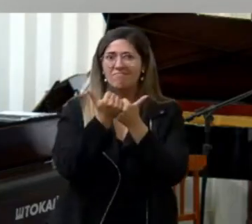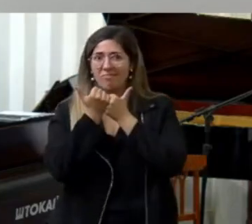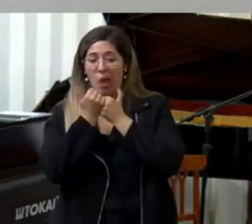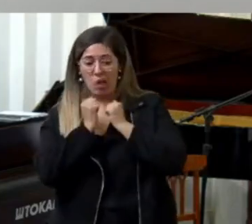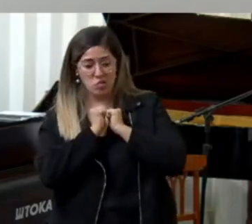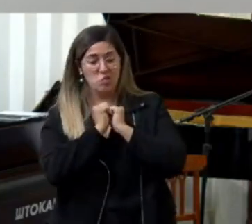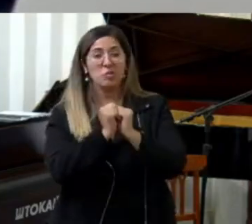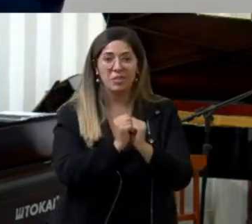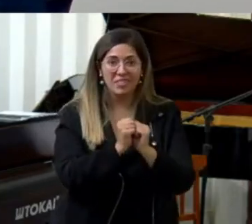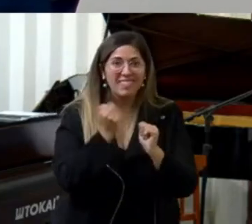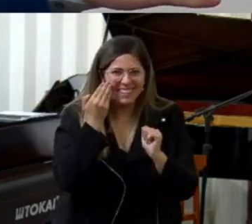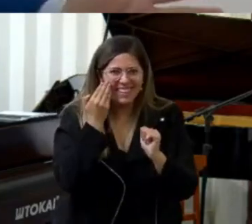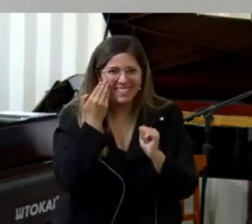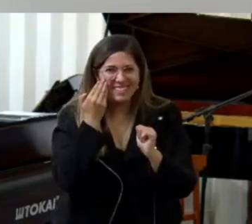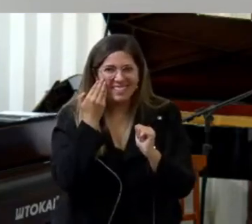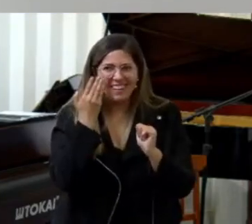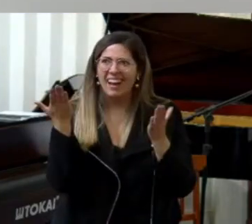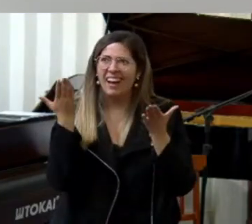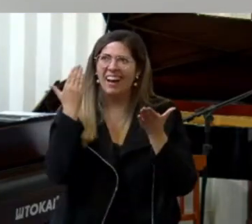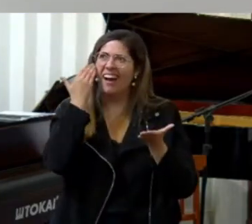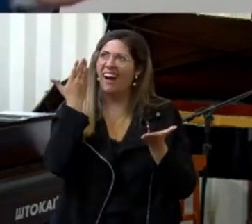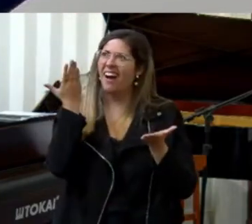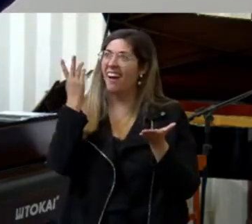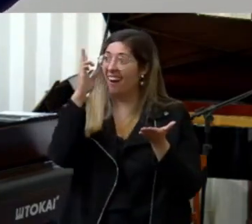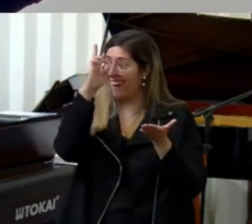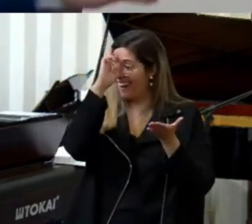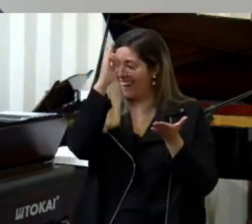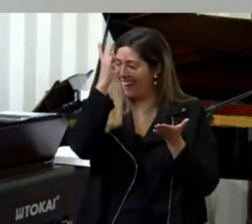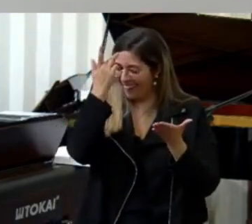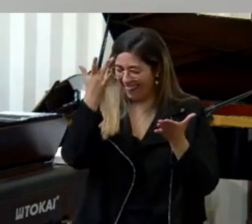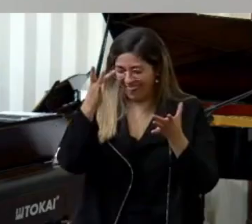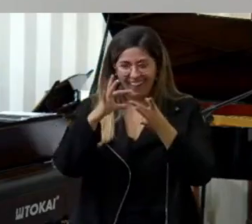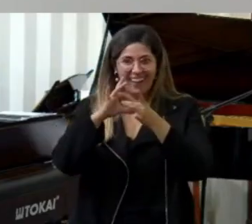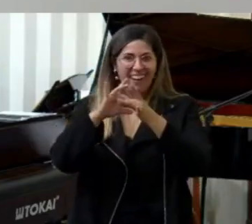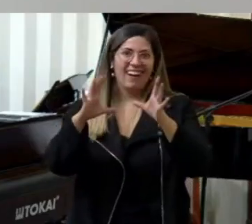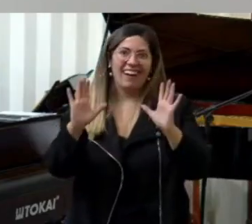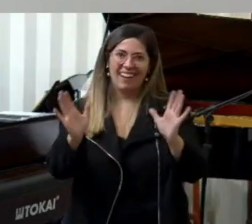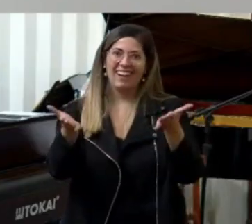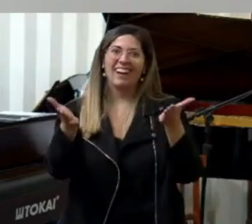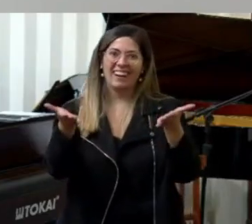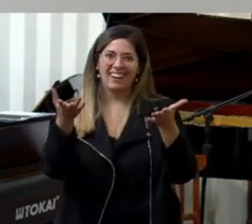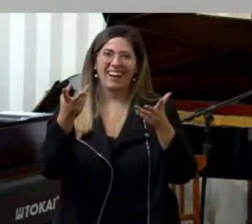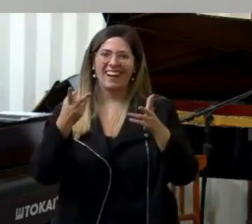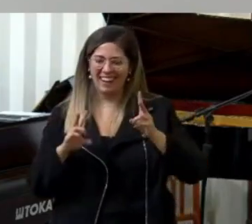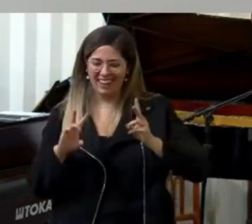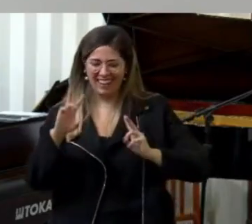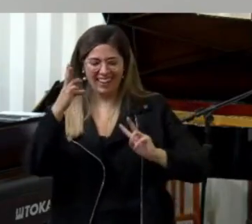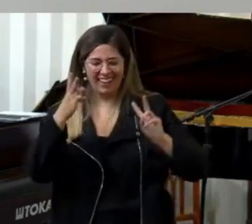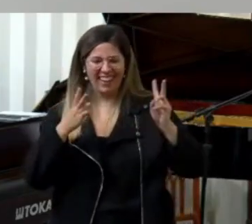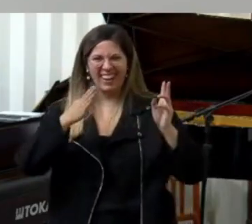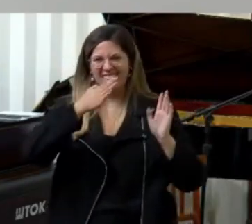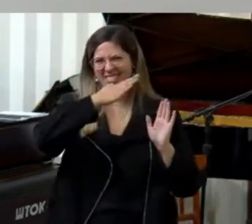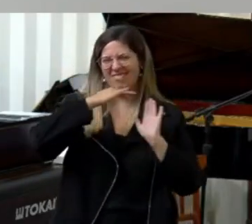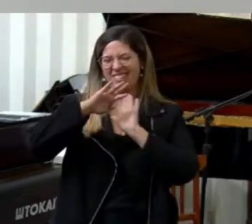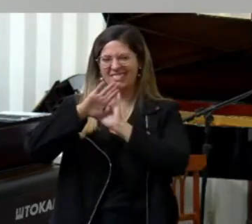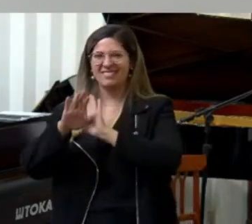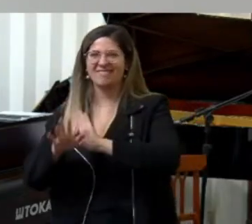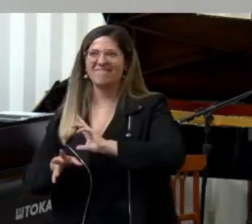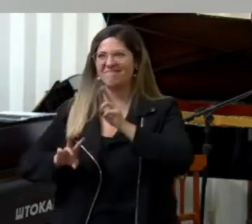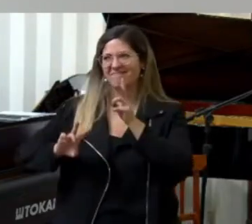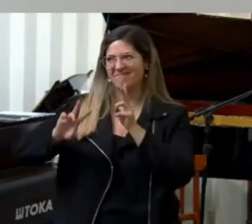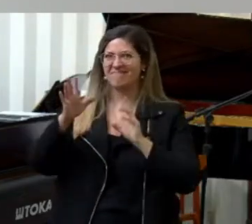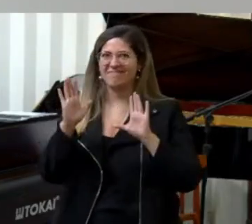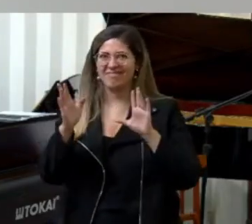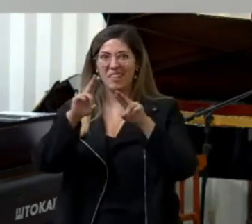alguém entende, está livre. E que liberdade é essa? Que a vitória sobre a morte traz, né? Quem não